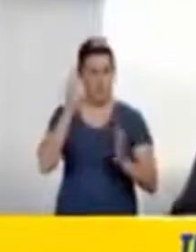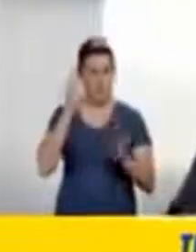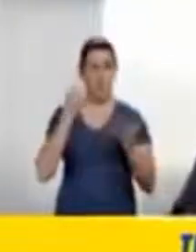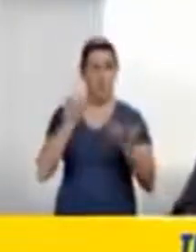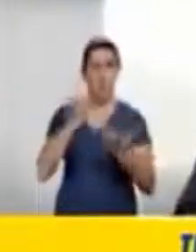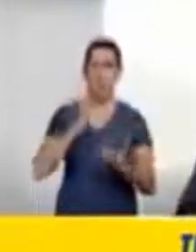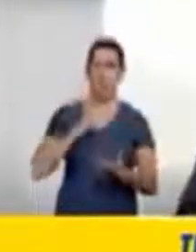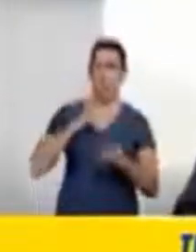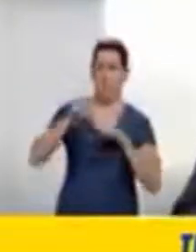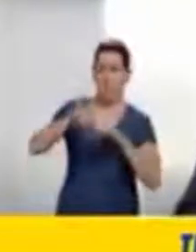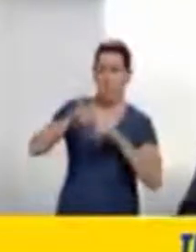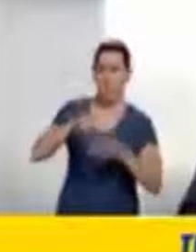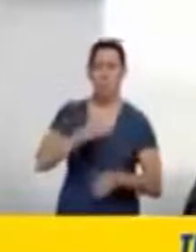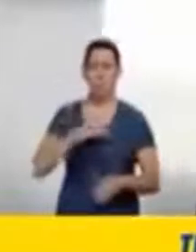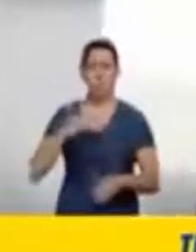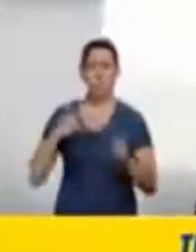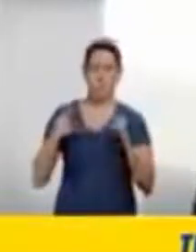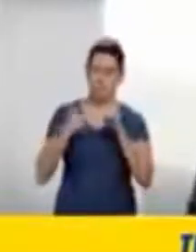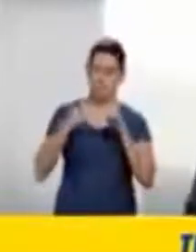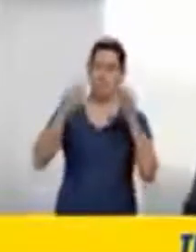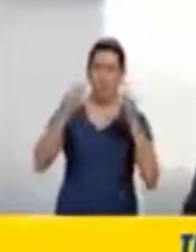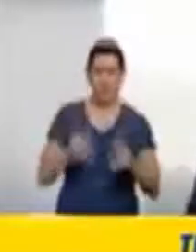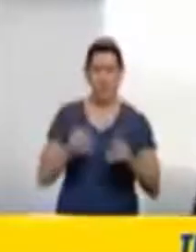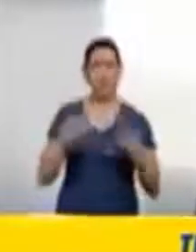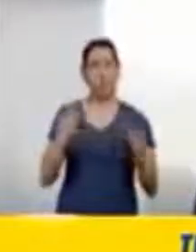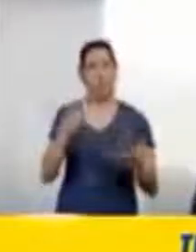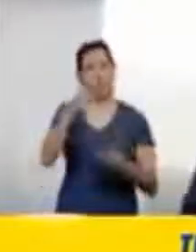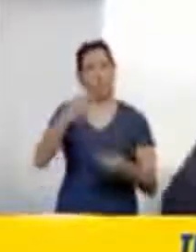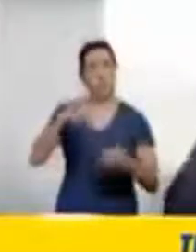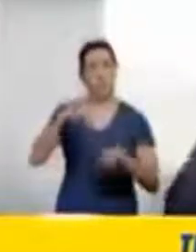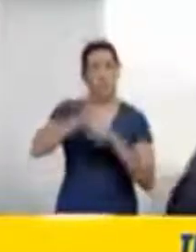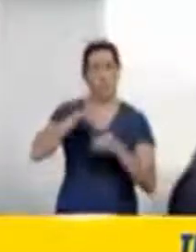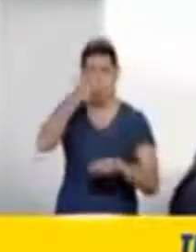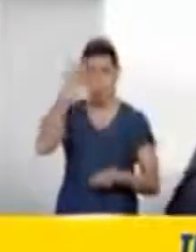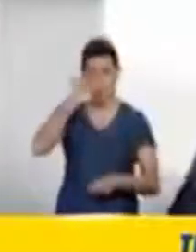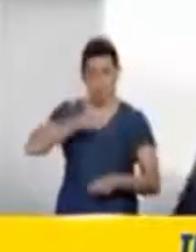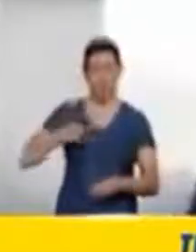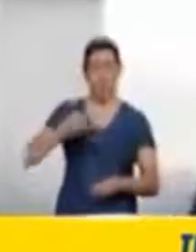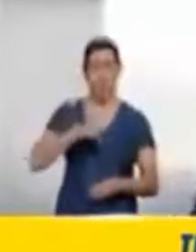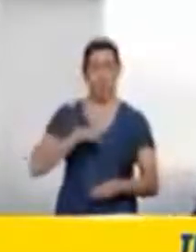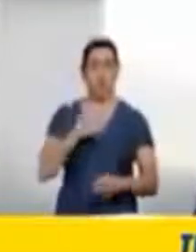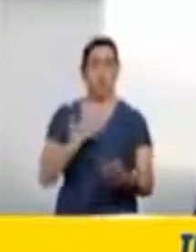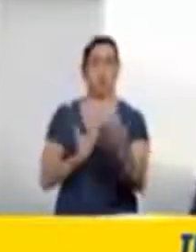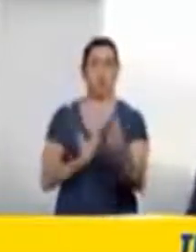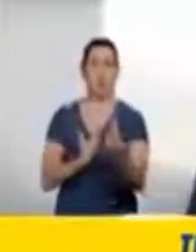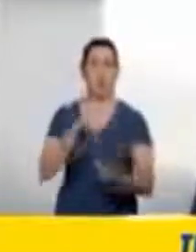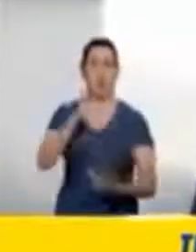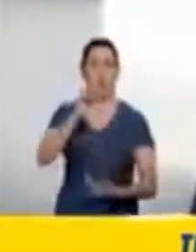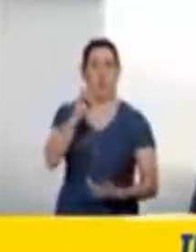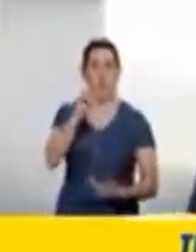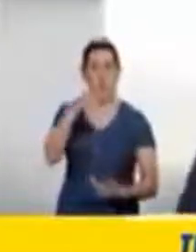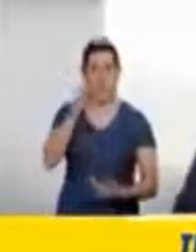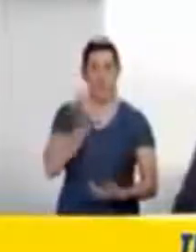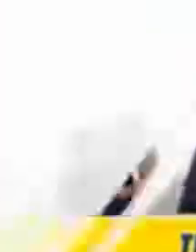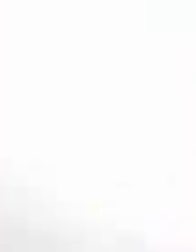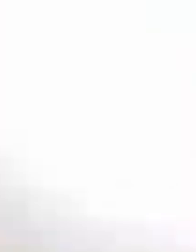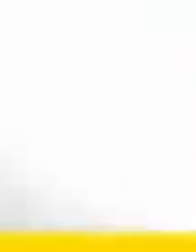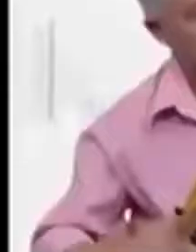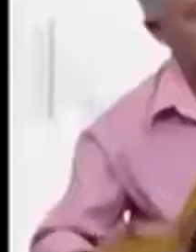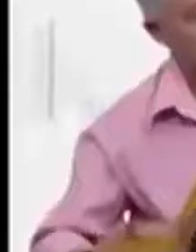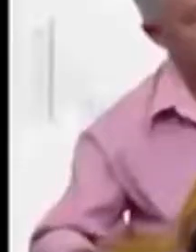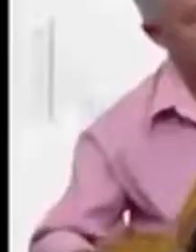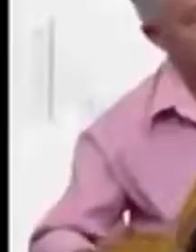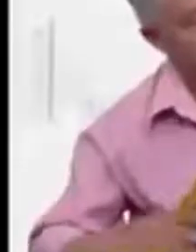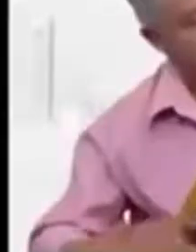cidade? Você quer ter uma educação e uma saúde digna? Então você quer gente nova, com garra e com coragem, assim como eu. Tami Miranda, 11